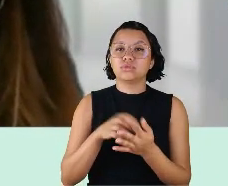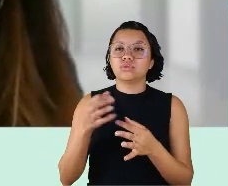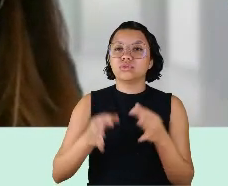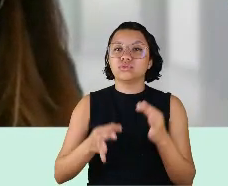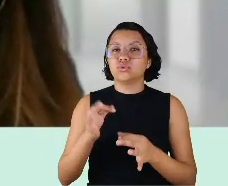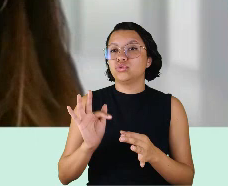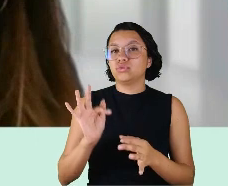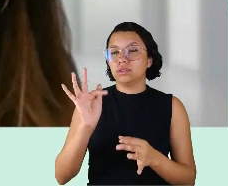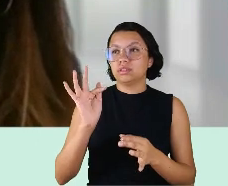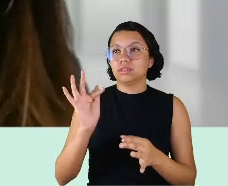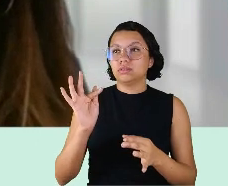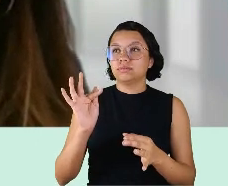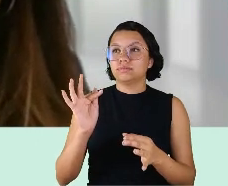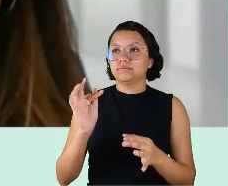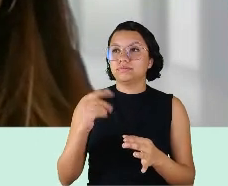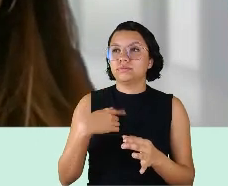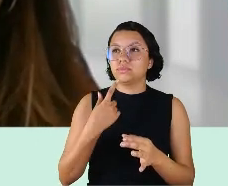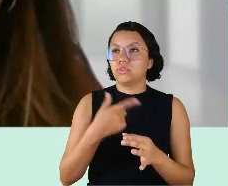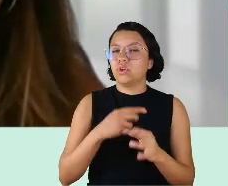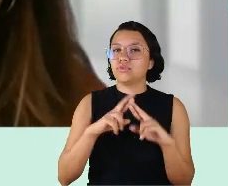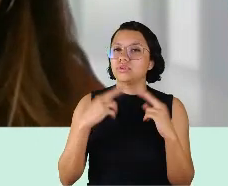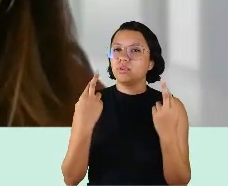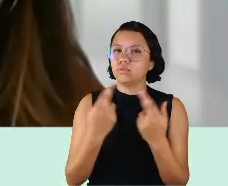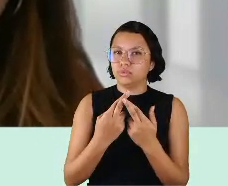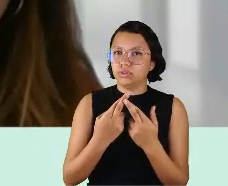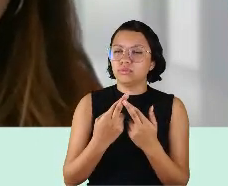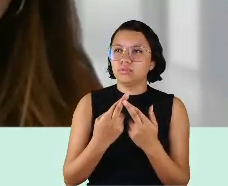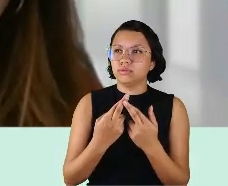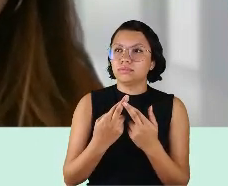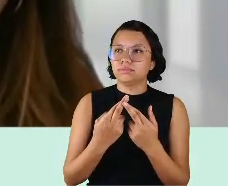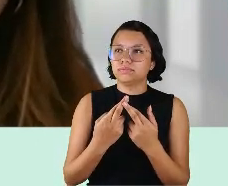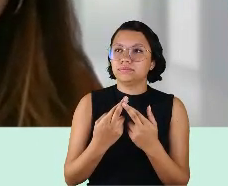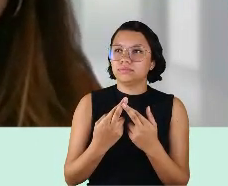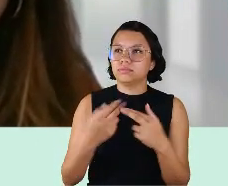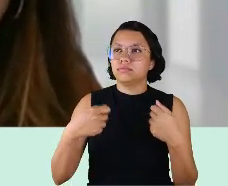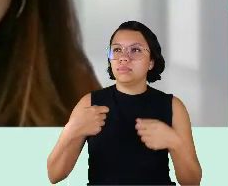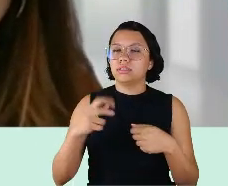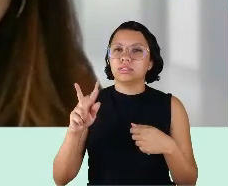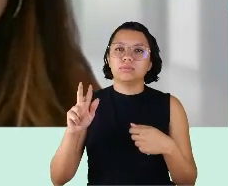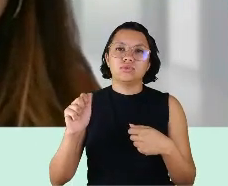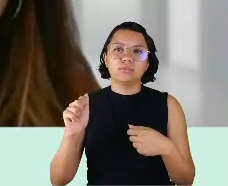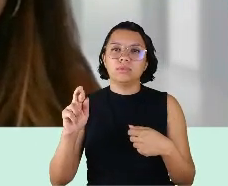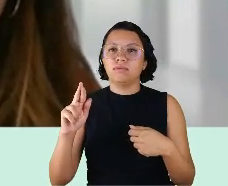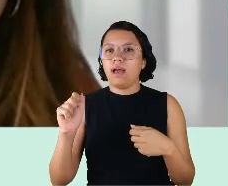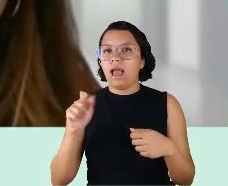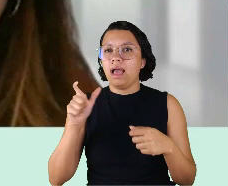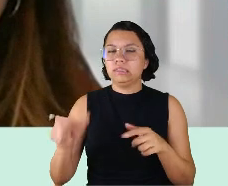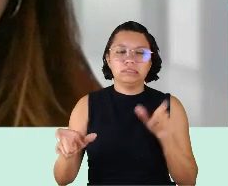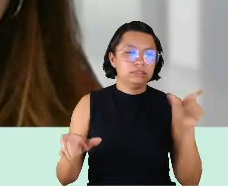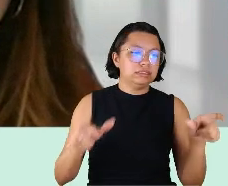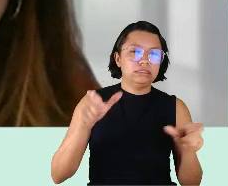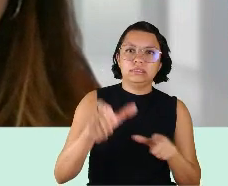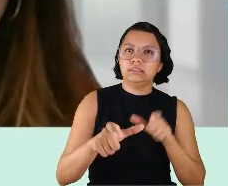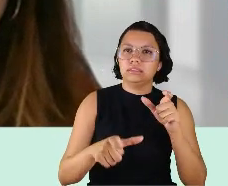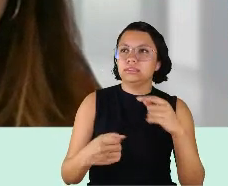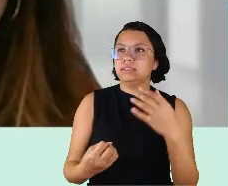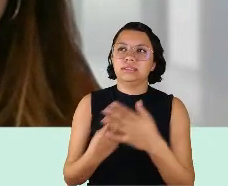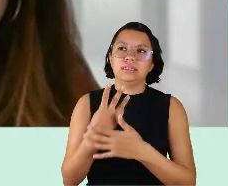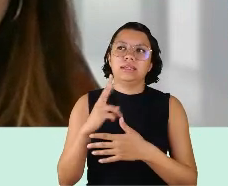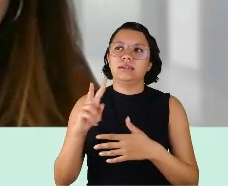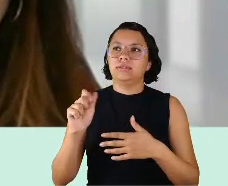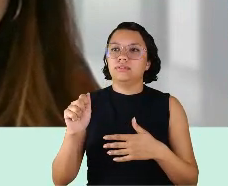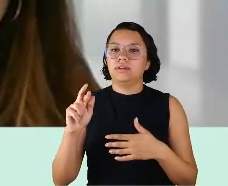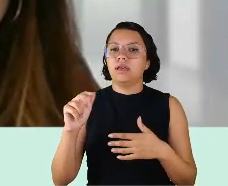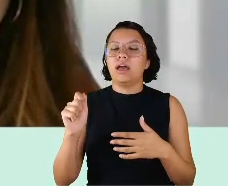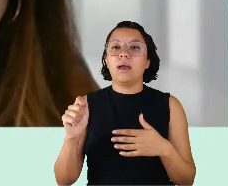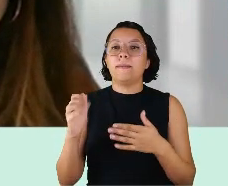Justiça Federal, estávamos lá reunidos, né, que precisava de uma vara aqui, uma vara ali, não sei o quê, criaram vara